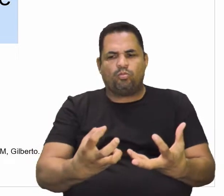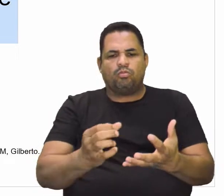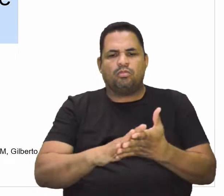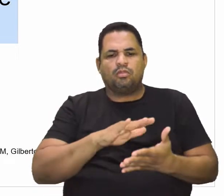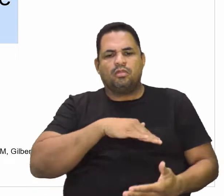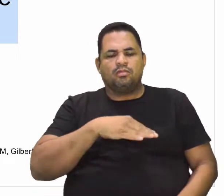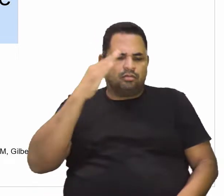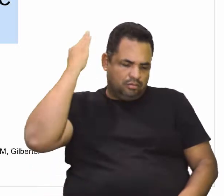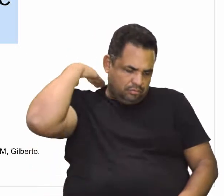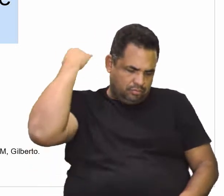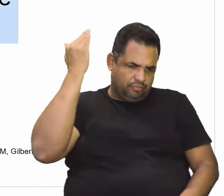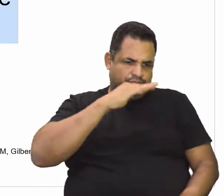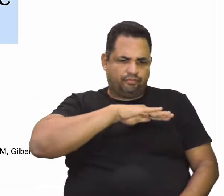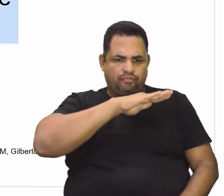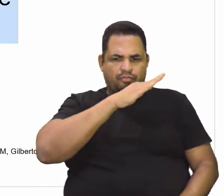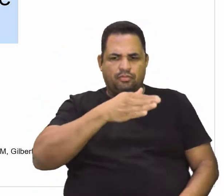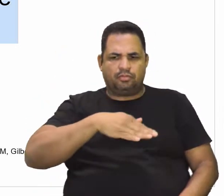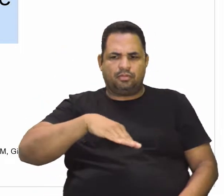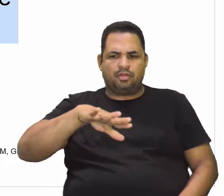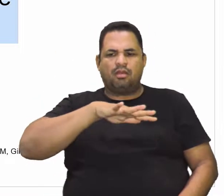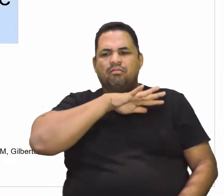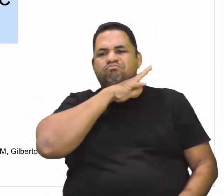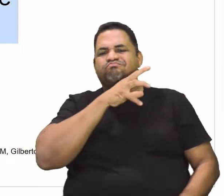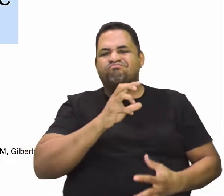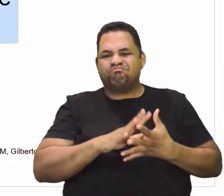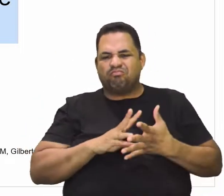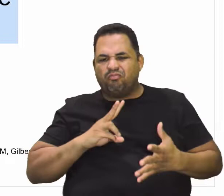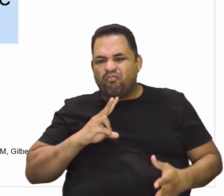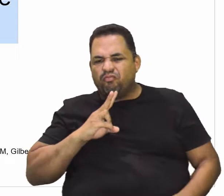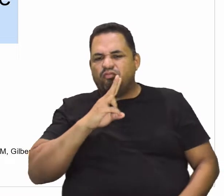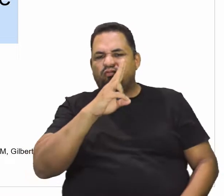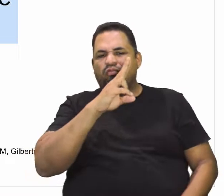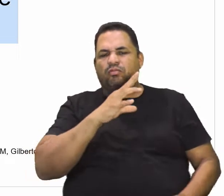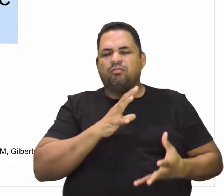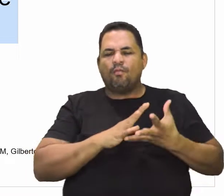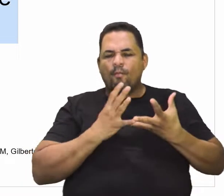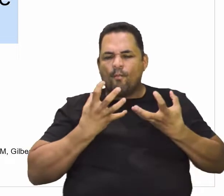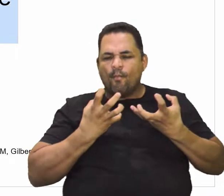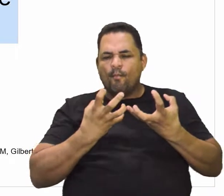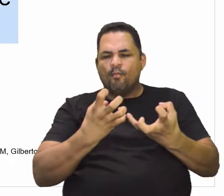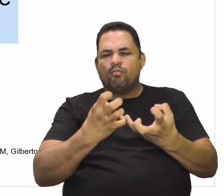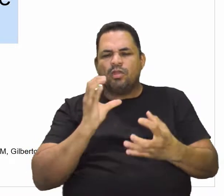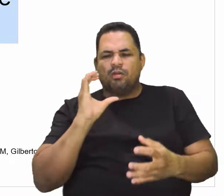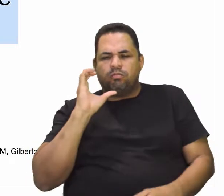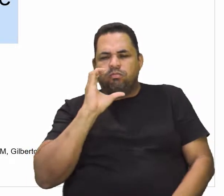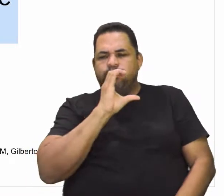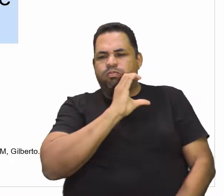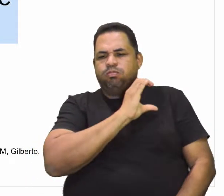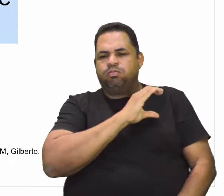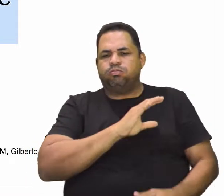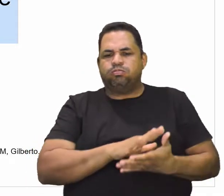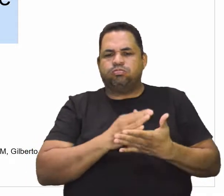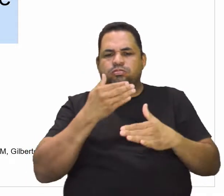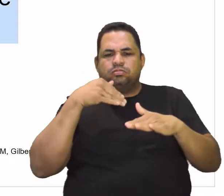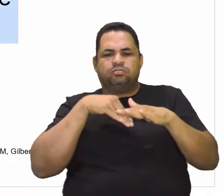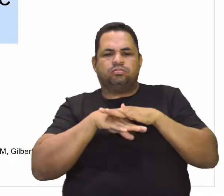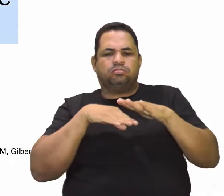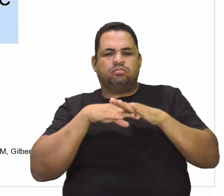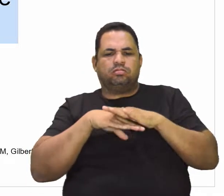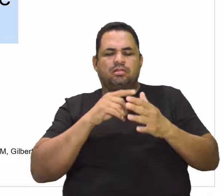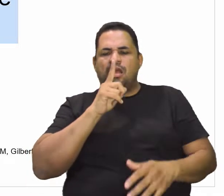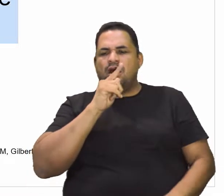Camelo é um animal que ele aguenta muito o clima do deserto, ele tem uma reserva de água muito